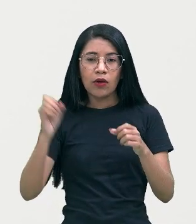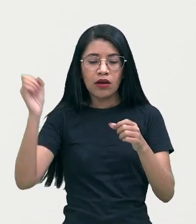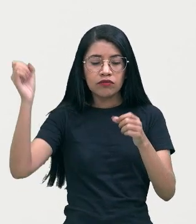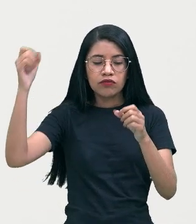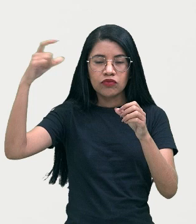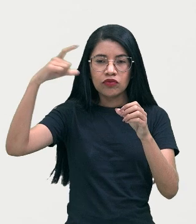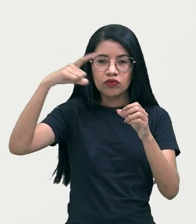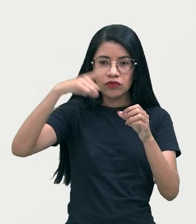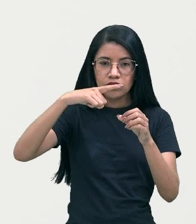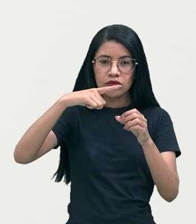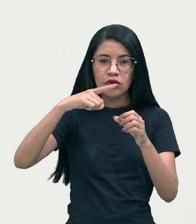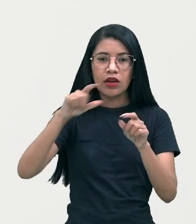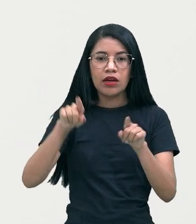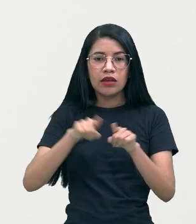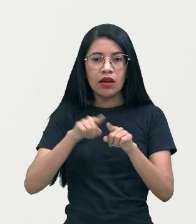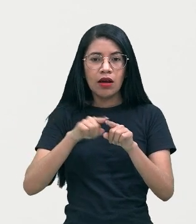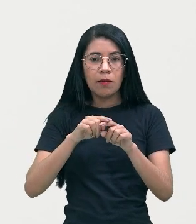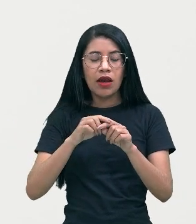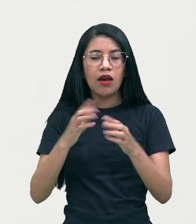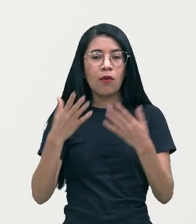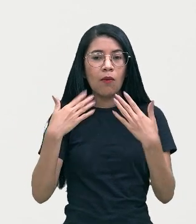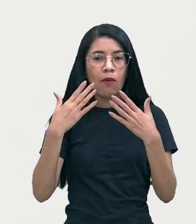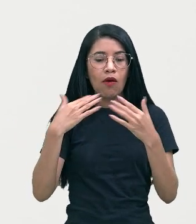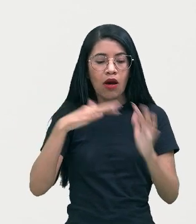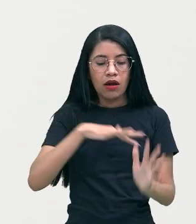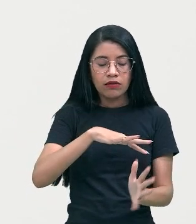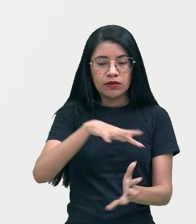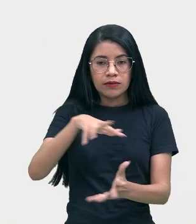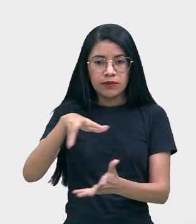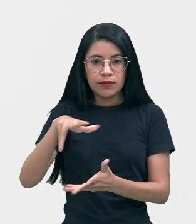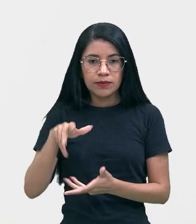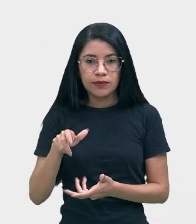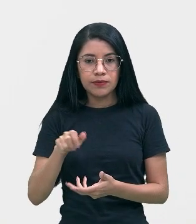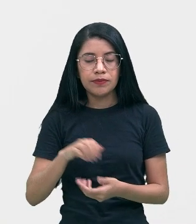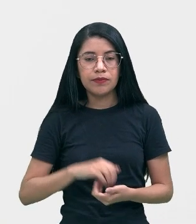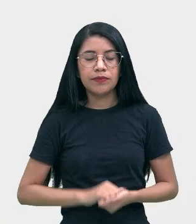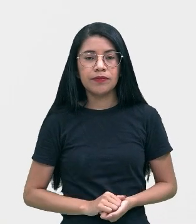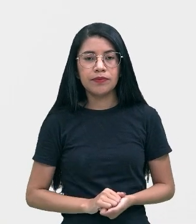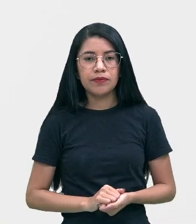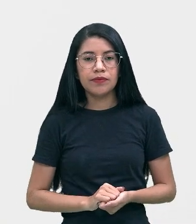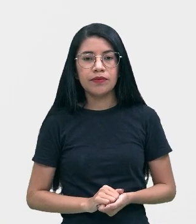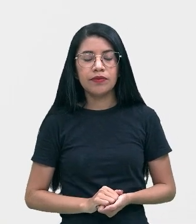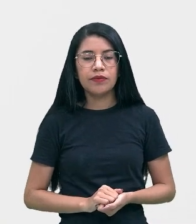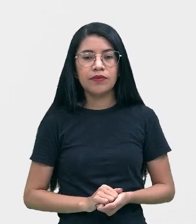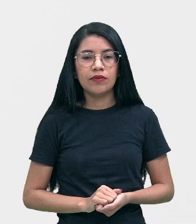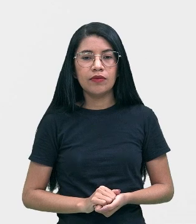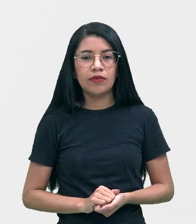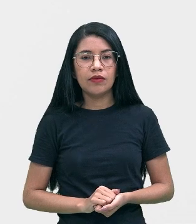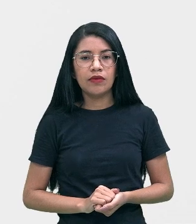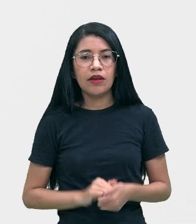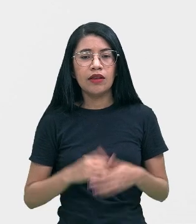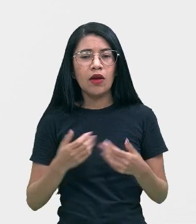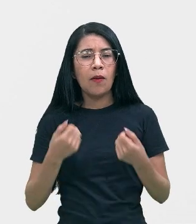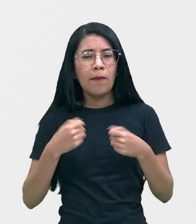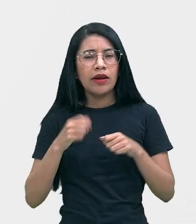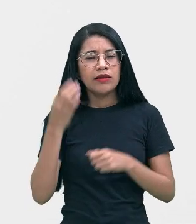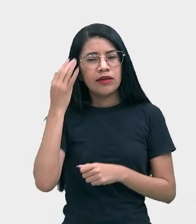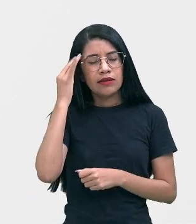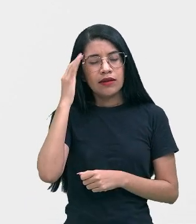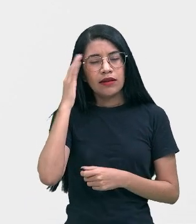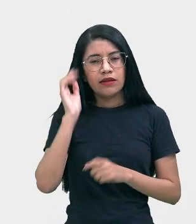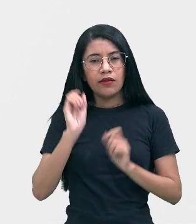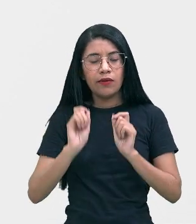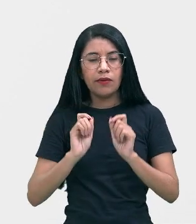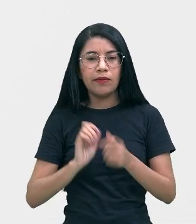e aumentado o aquecimento global. Gente, vamos entender. A gente vai utilizar